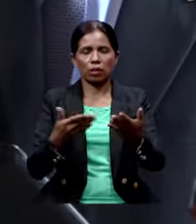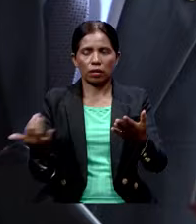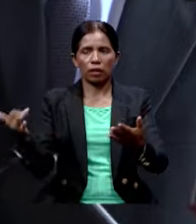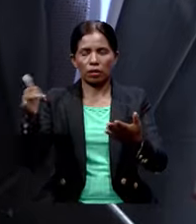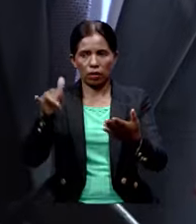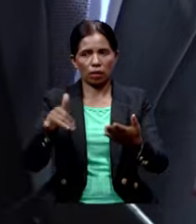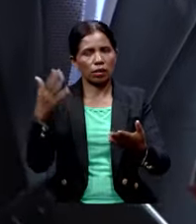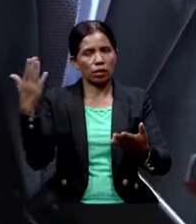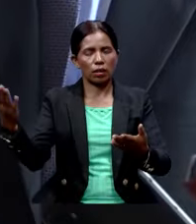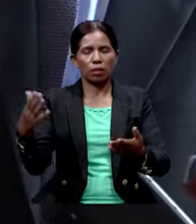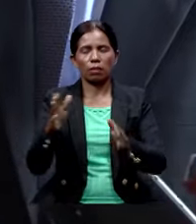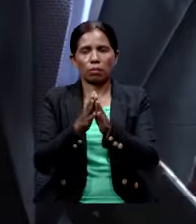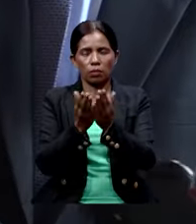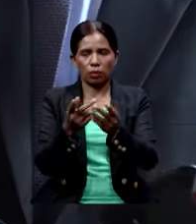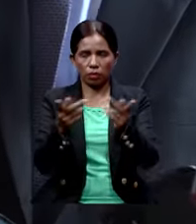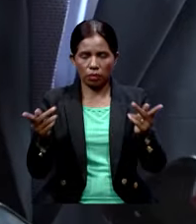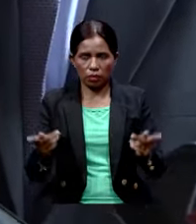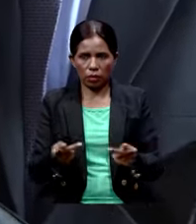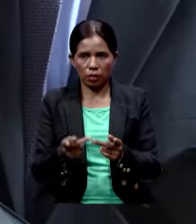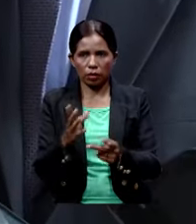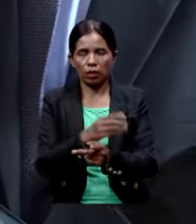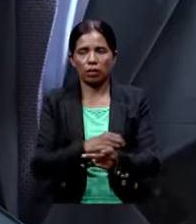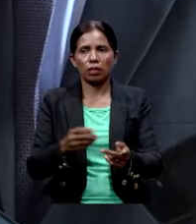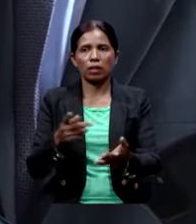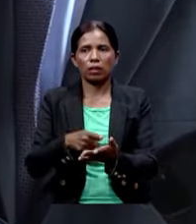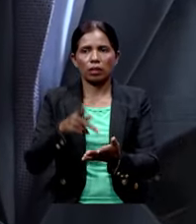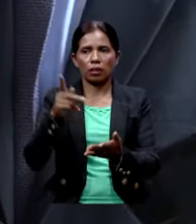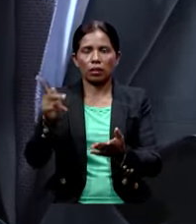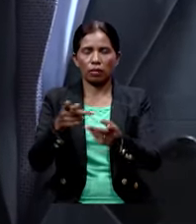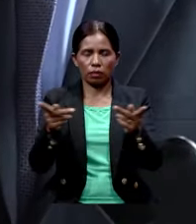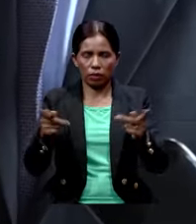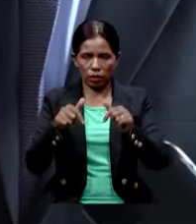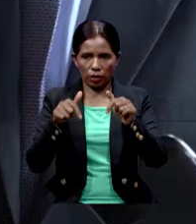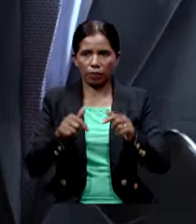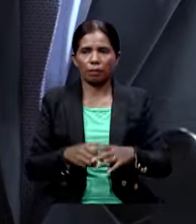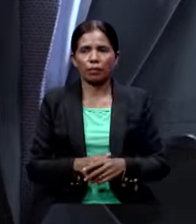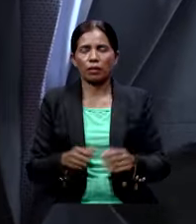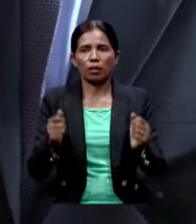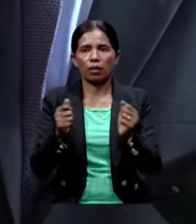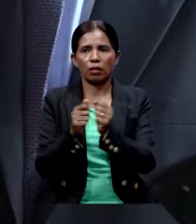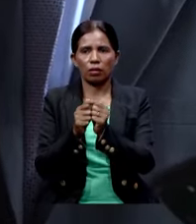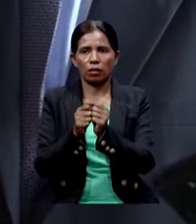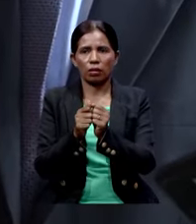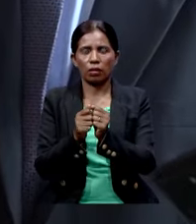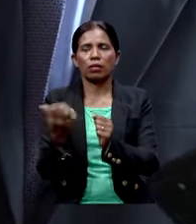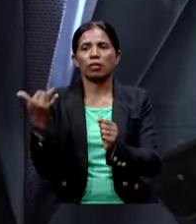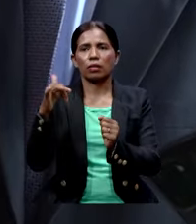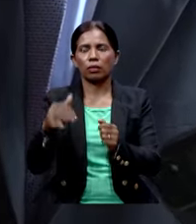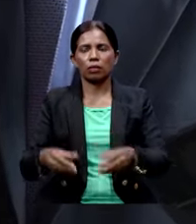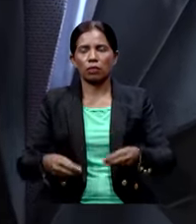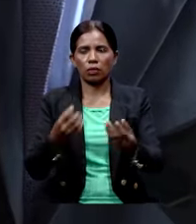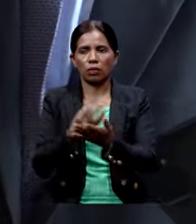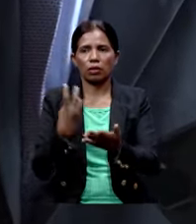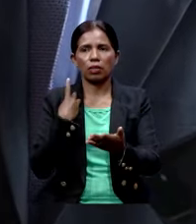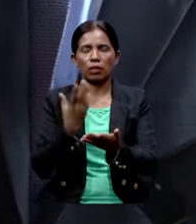helara ba biblioteca no mos halo pavimento ba ia arredores né ho ha sira mos fo osa holita